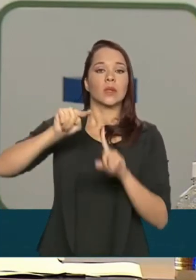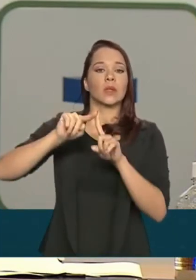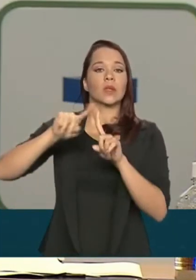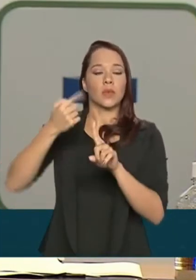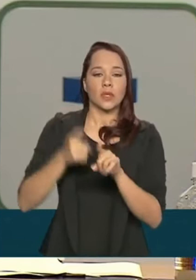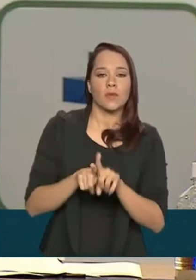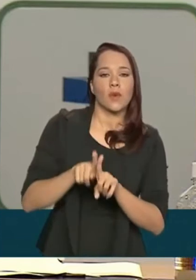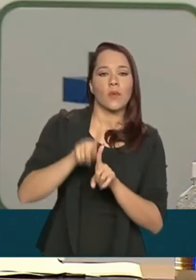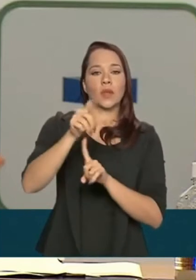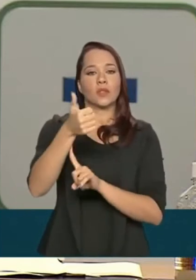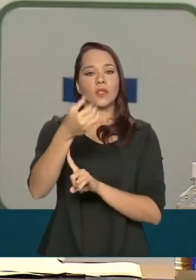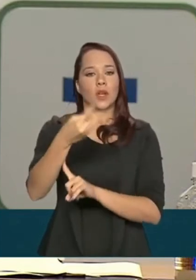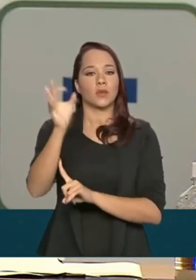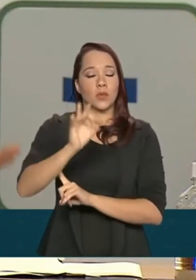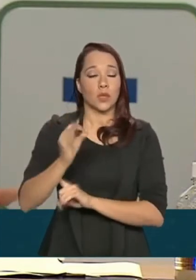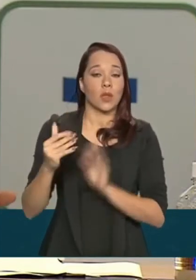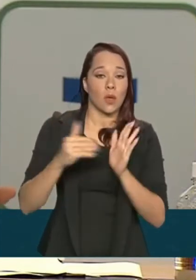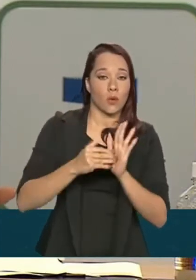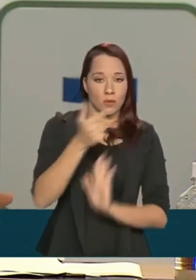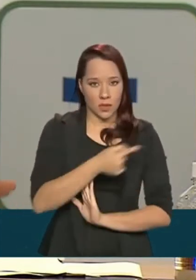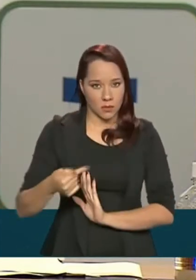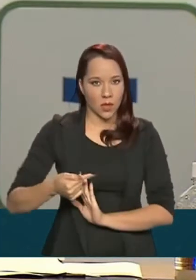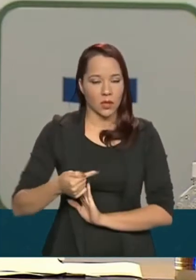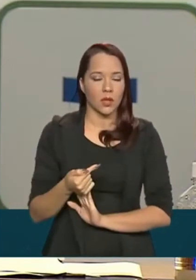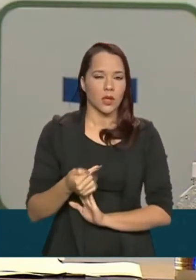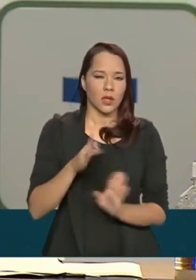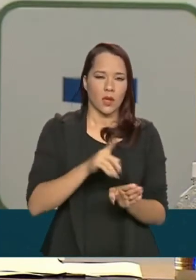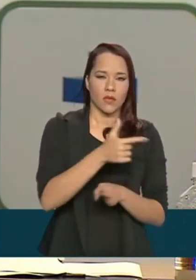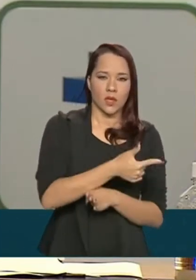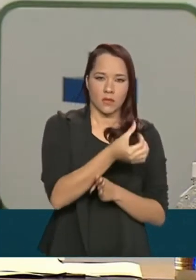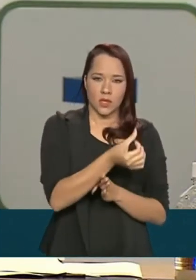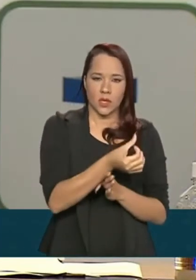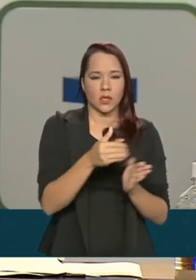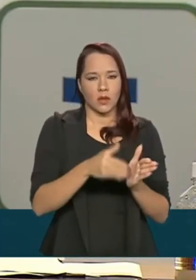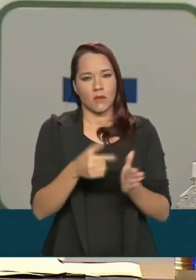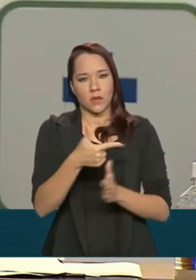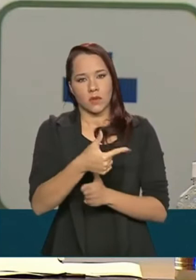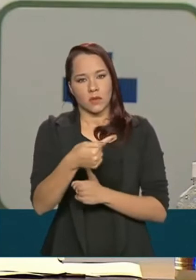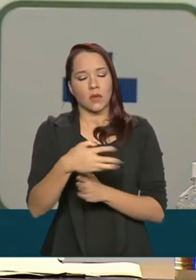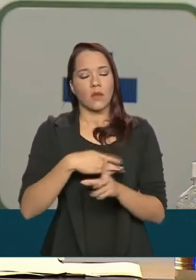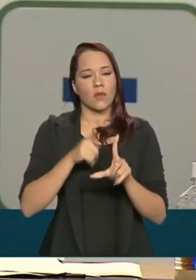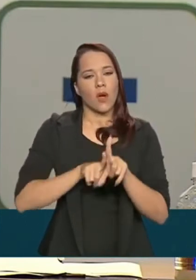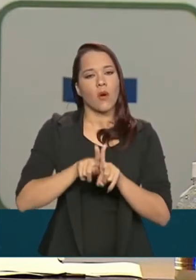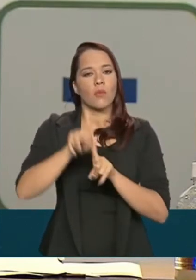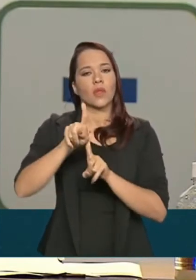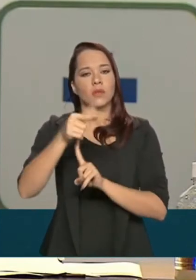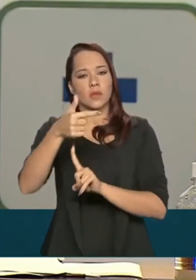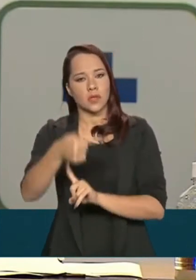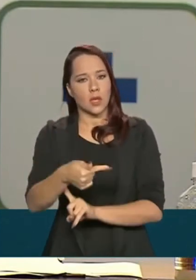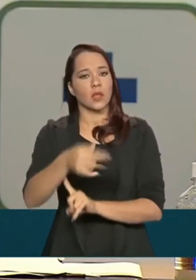de 13%, e na última semana, da 26ª para a 27ª, um aumento de